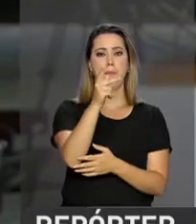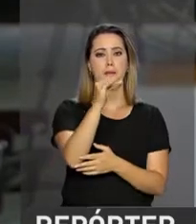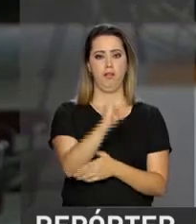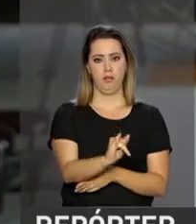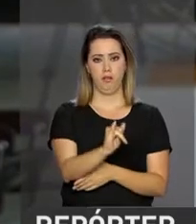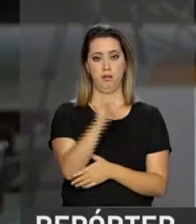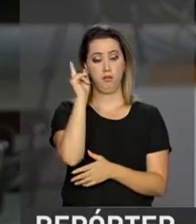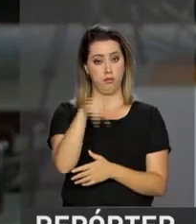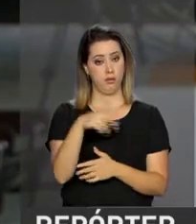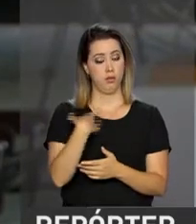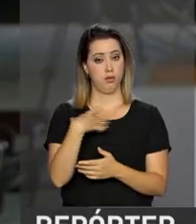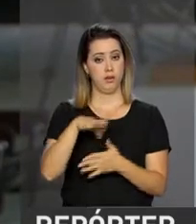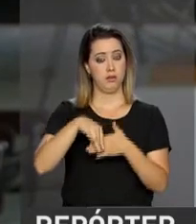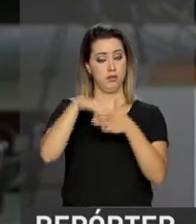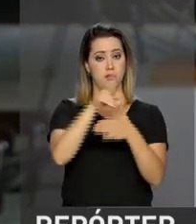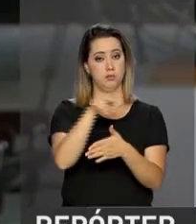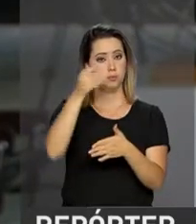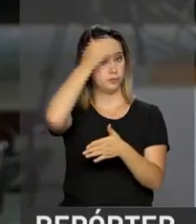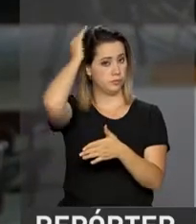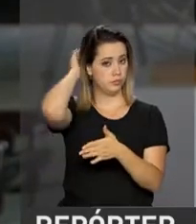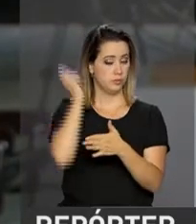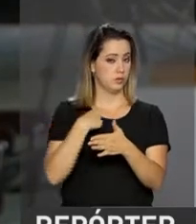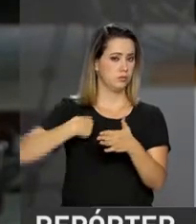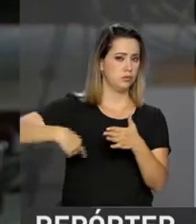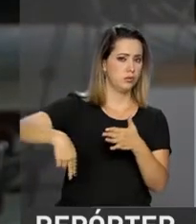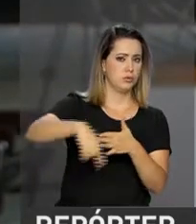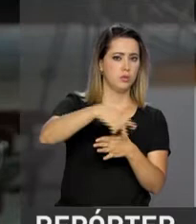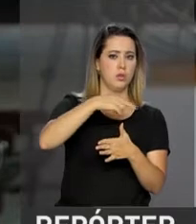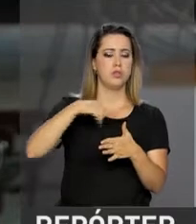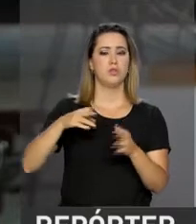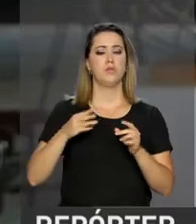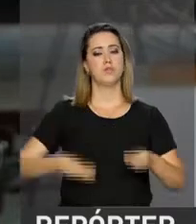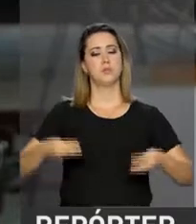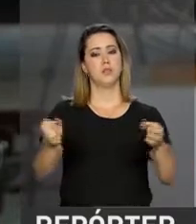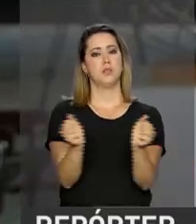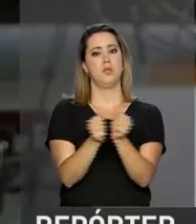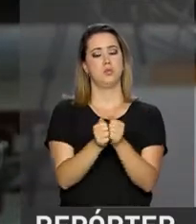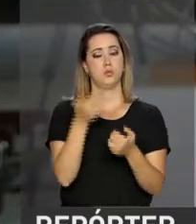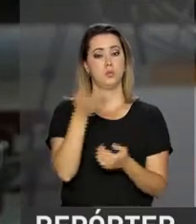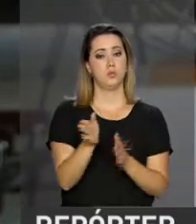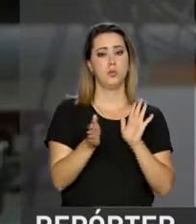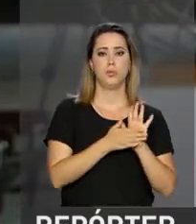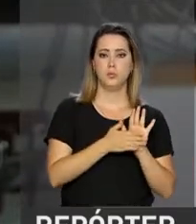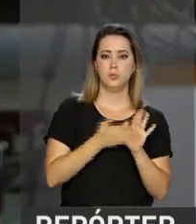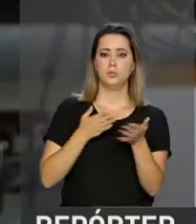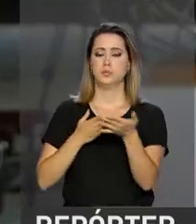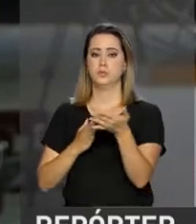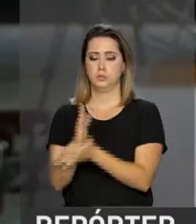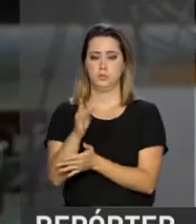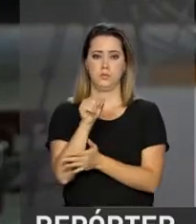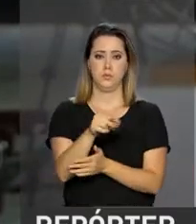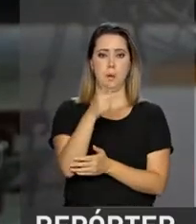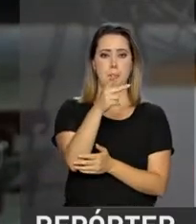é coordenado pelo presidente Michel Temer e envolve uma série de ministérios. Com a proposta, caso seja aprovada